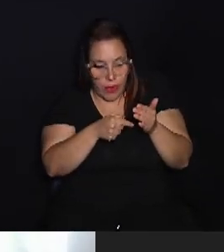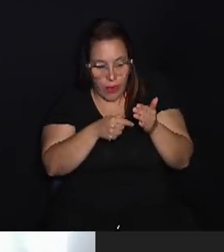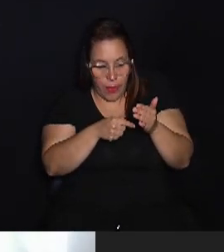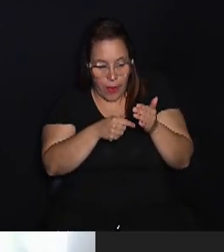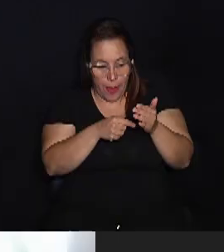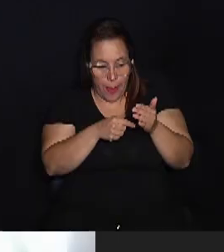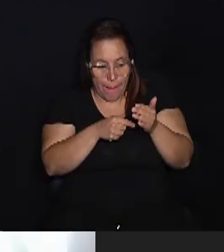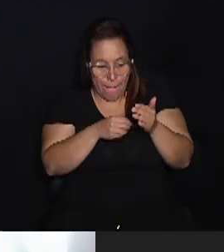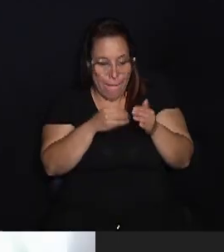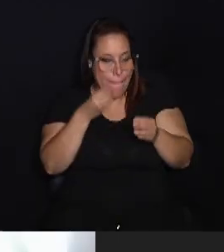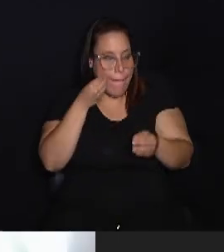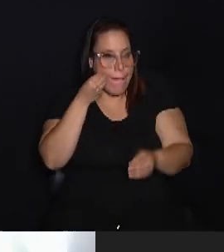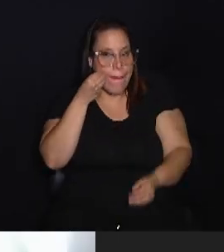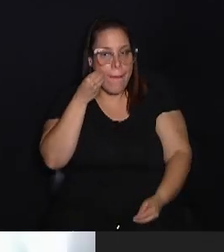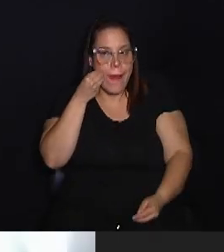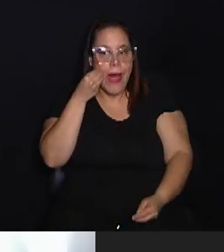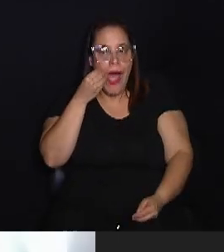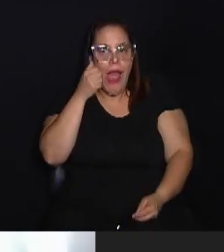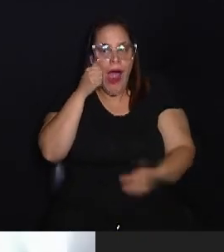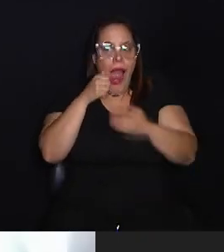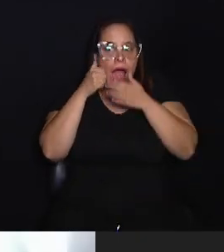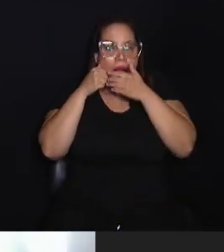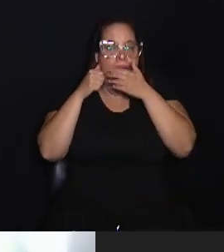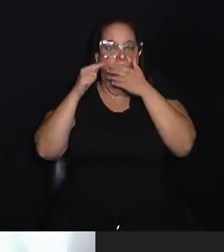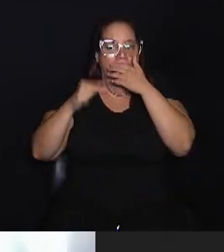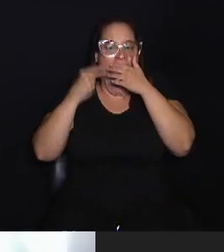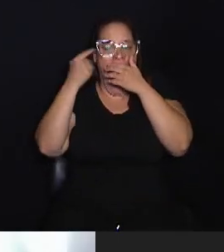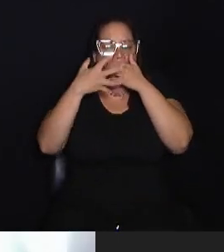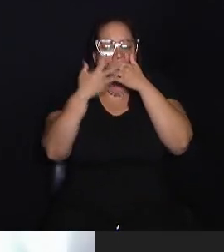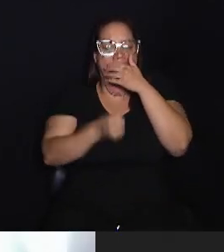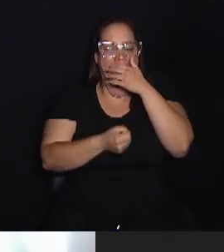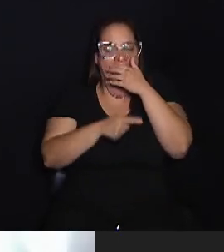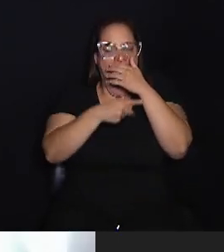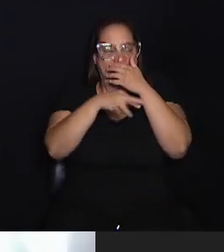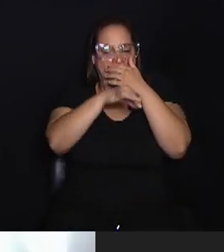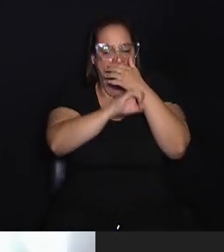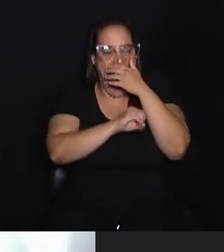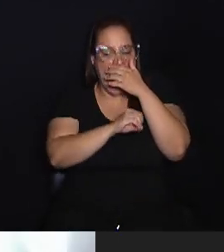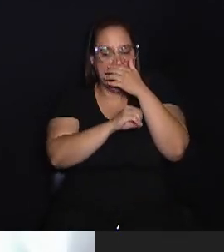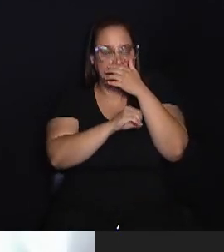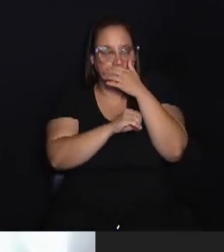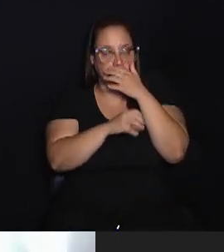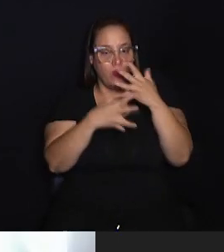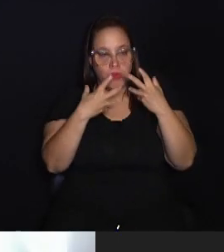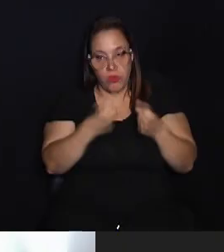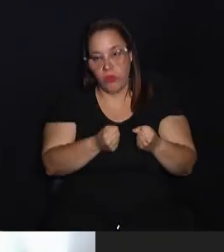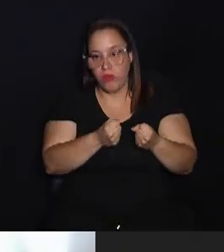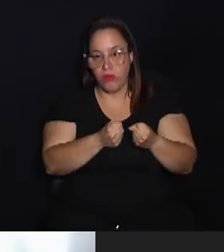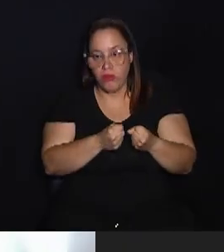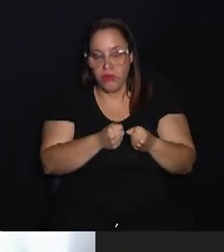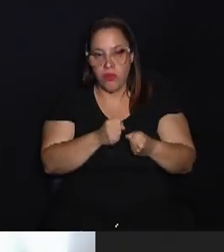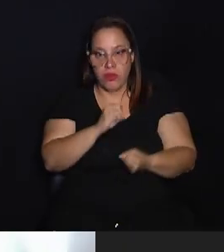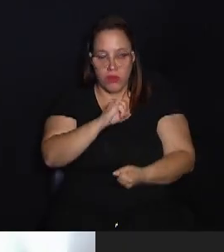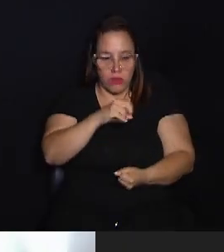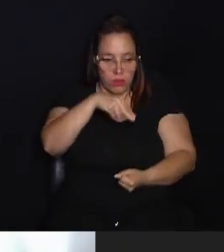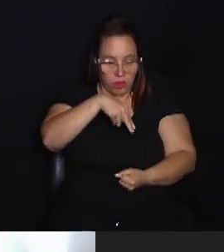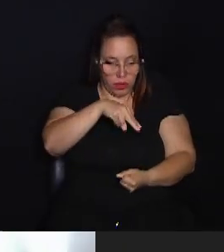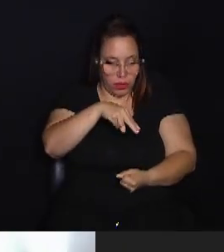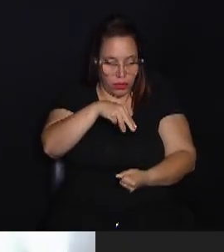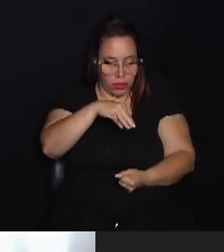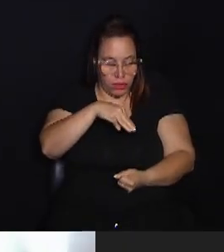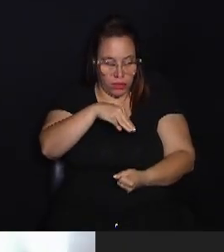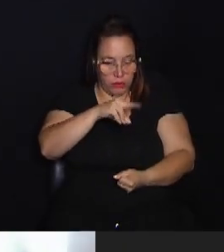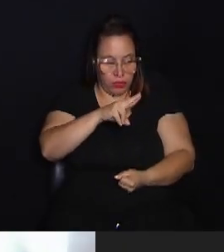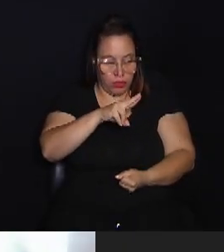braço experimental, as mulheres, além de receber o tratamento padrão, receberam a